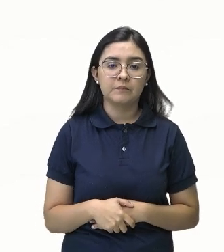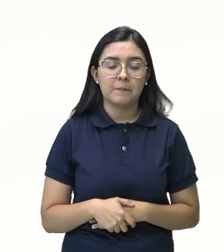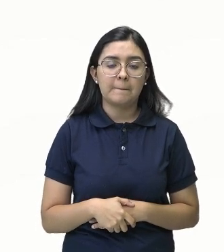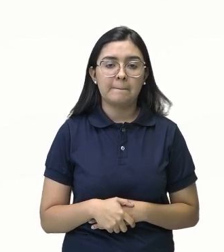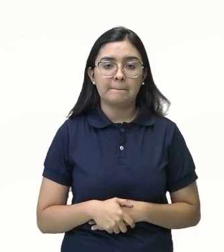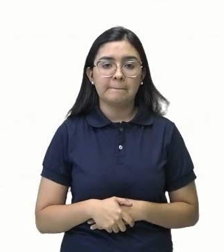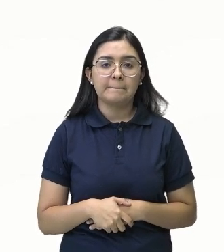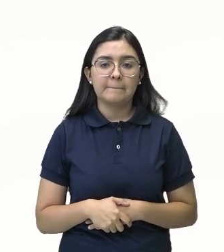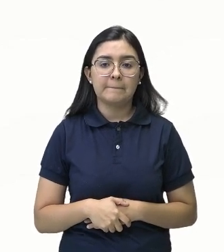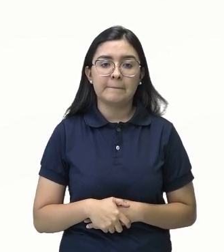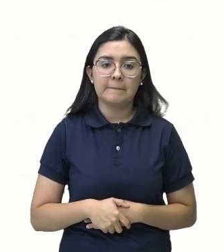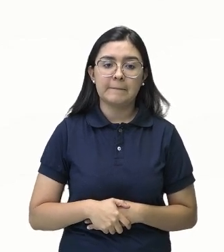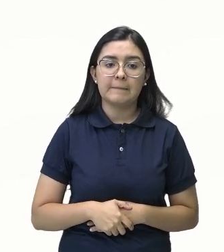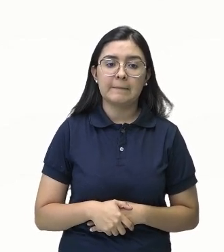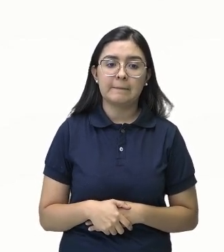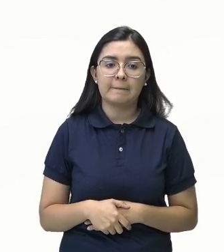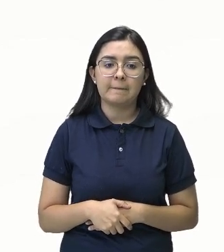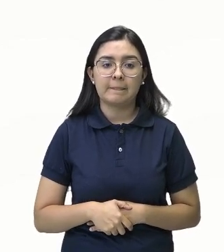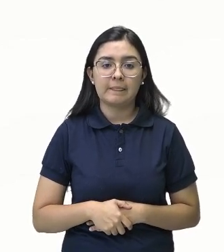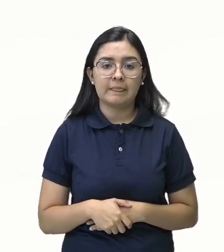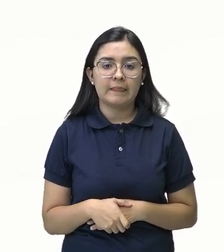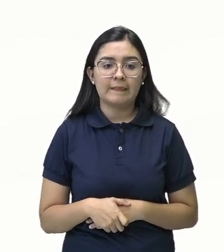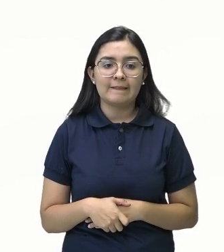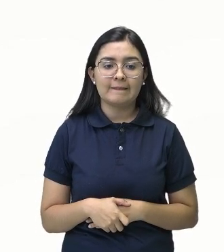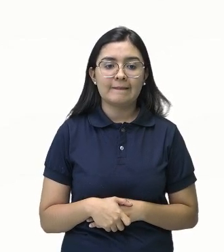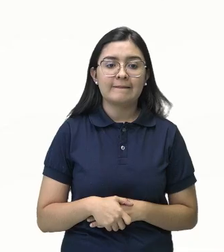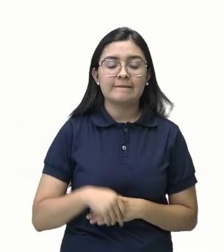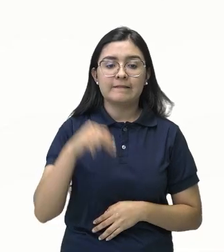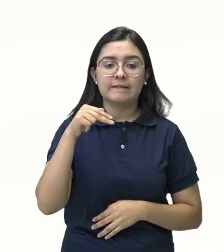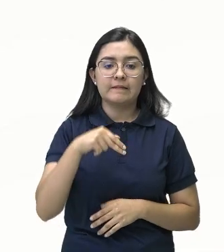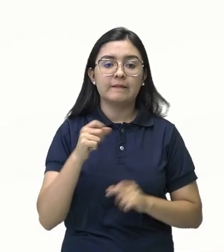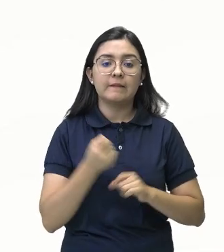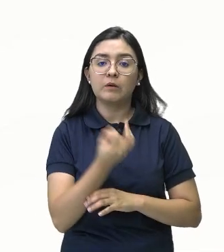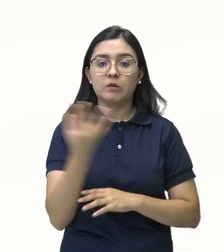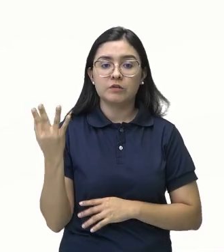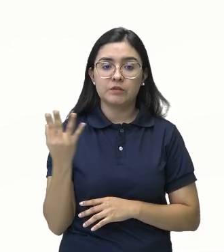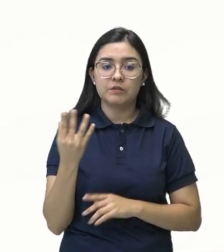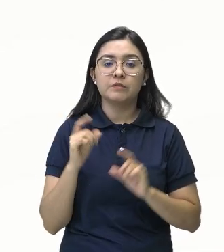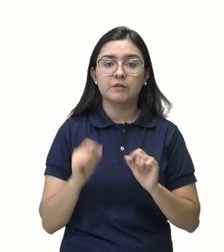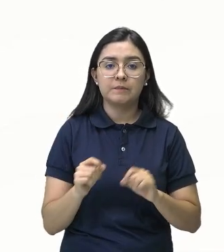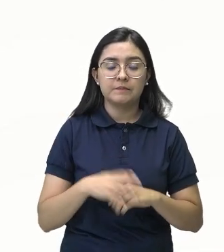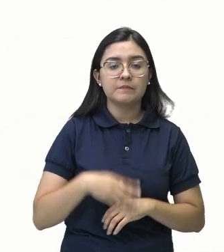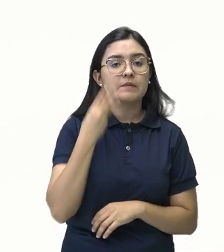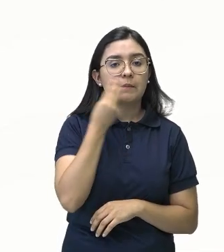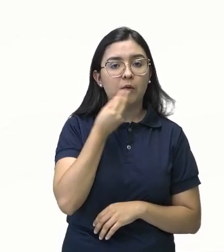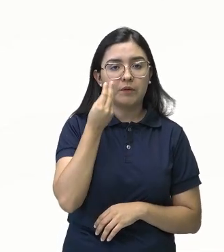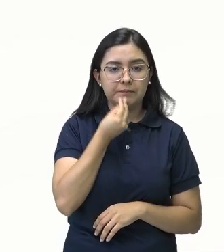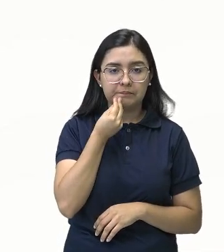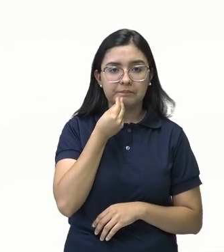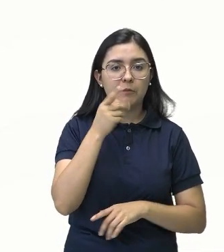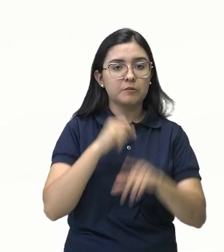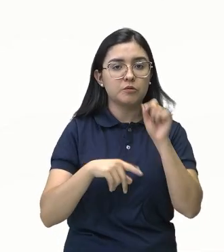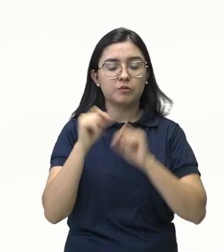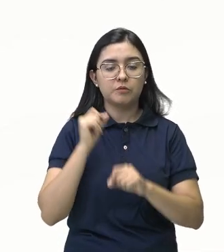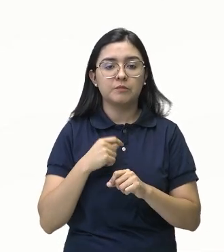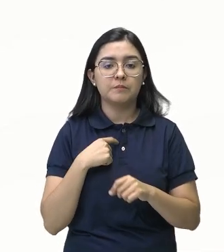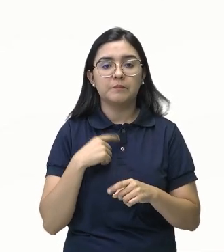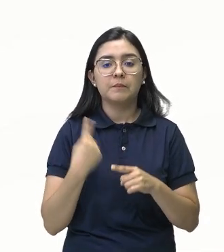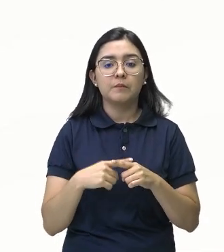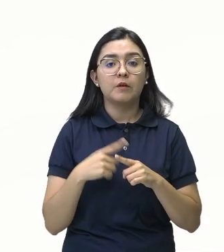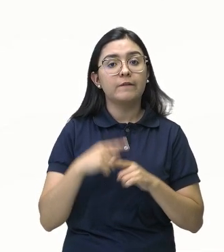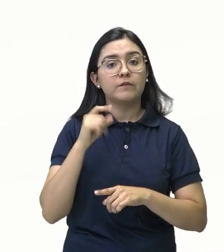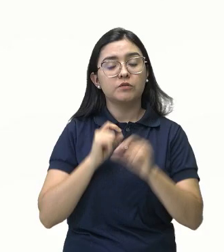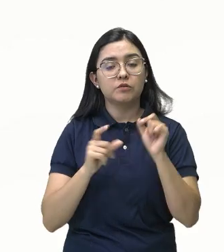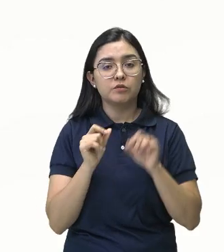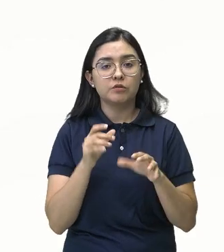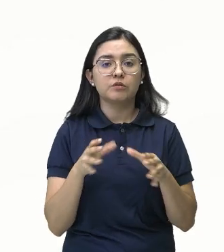O nosso N será exatamente a nossa quantidade de sabores, porque é deles que eu vou